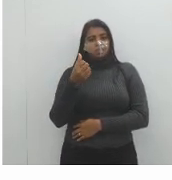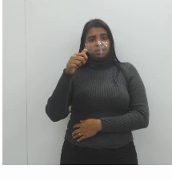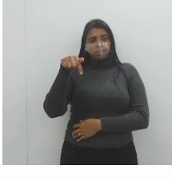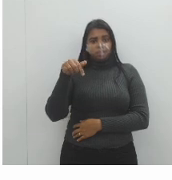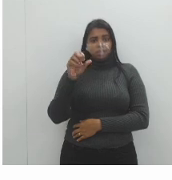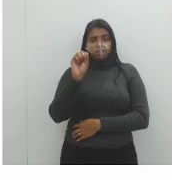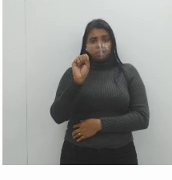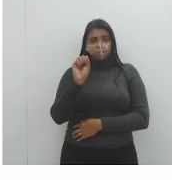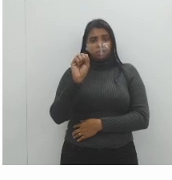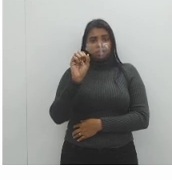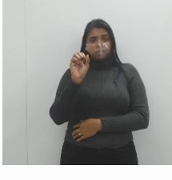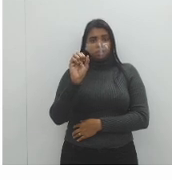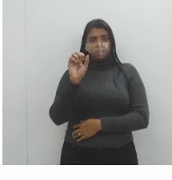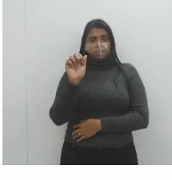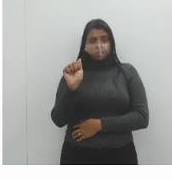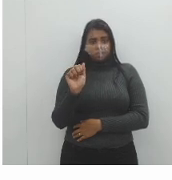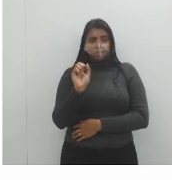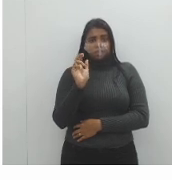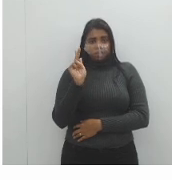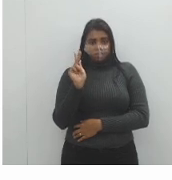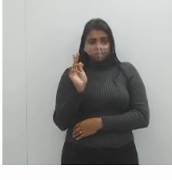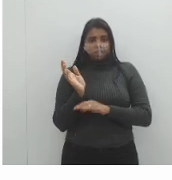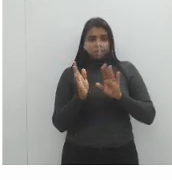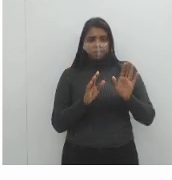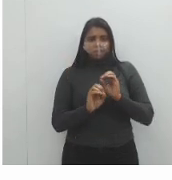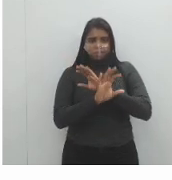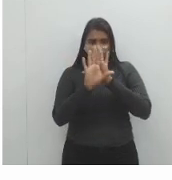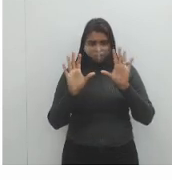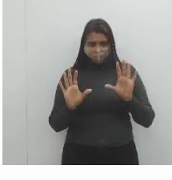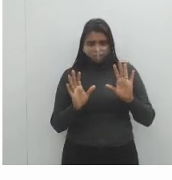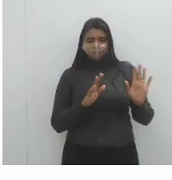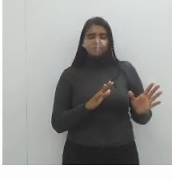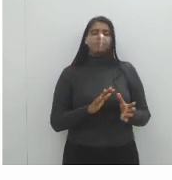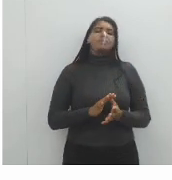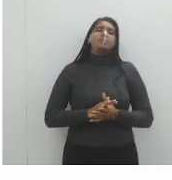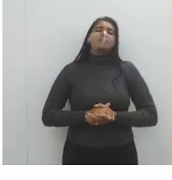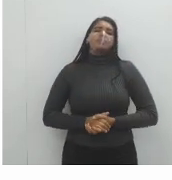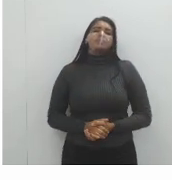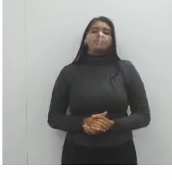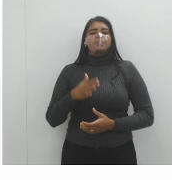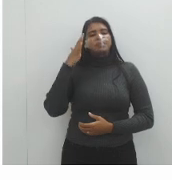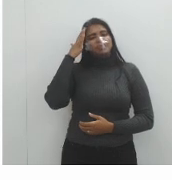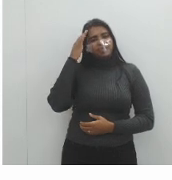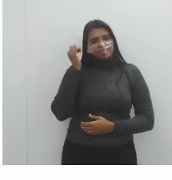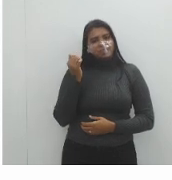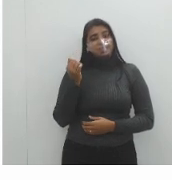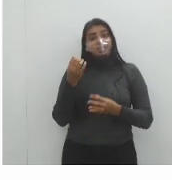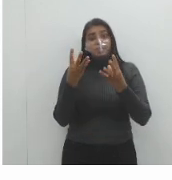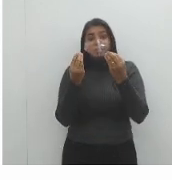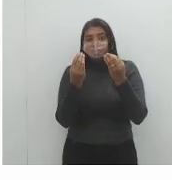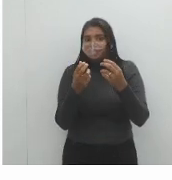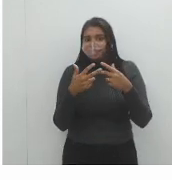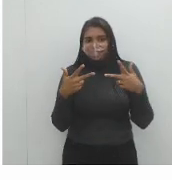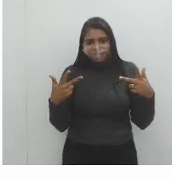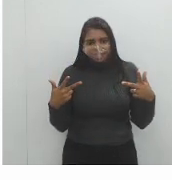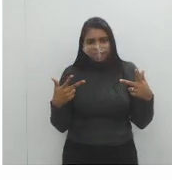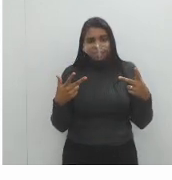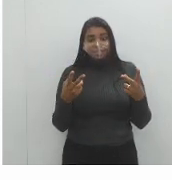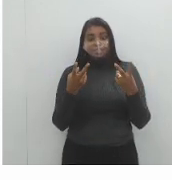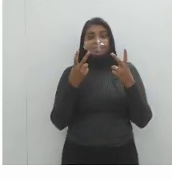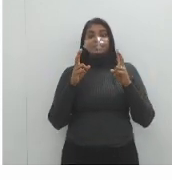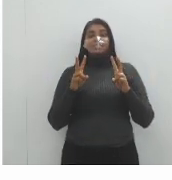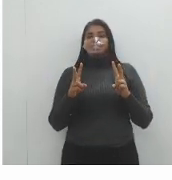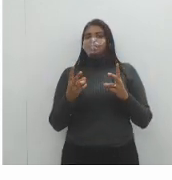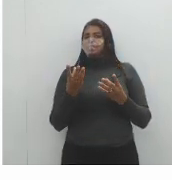e 8A. Beleza até aí? Bom, eu sei que é muita coisa, né, pra gente ver, são